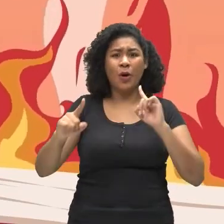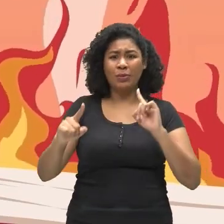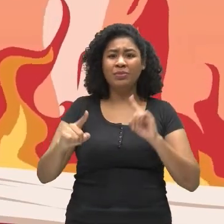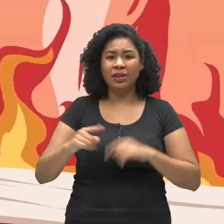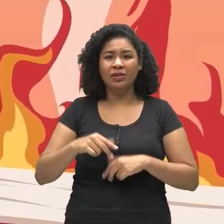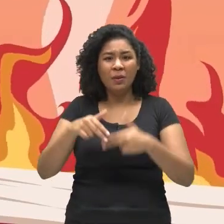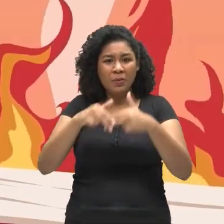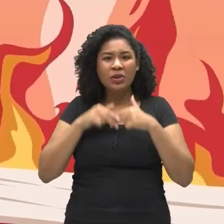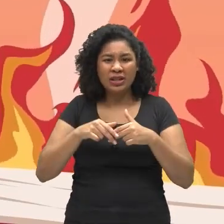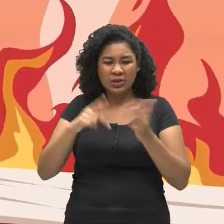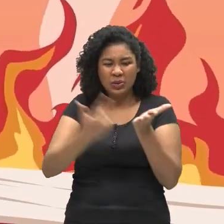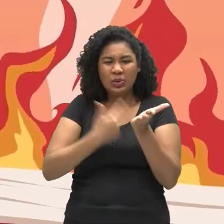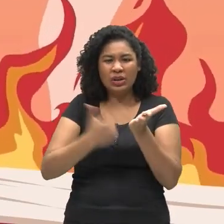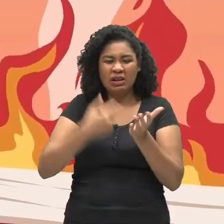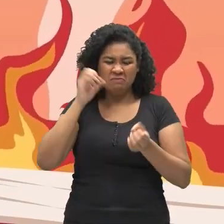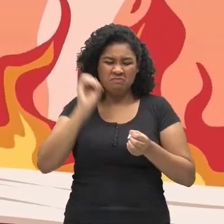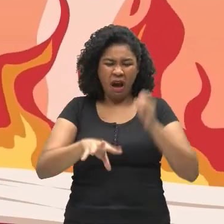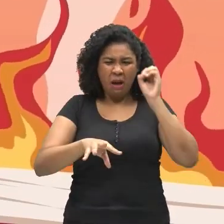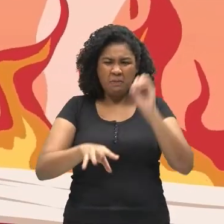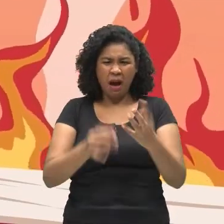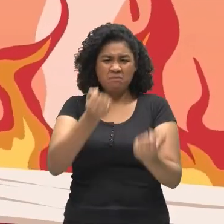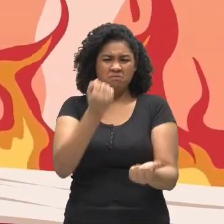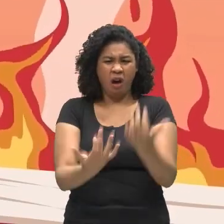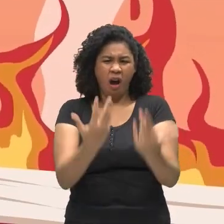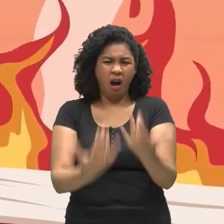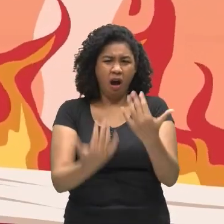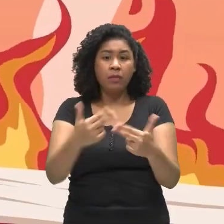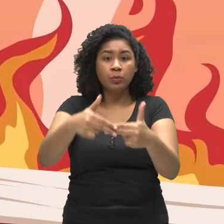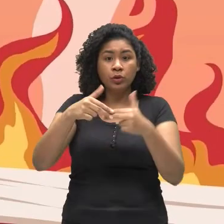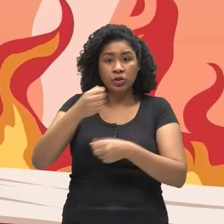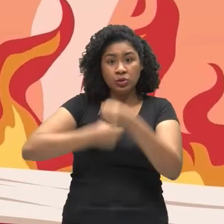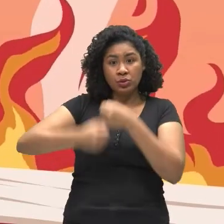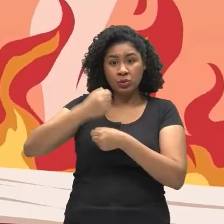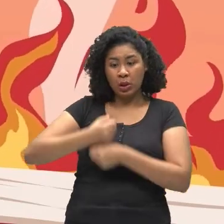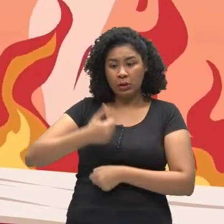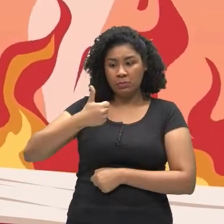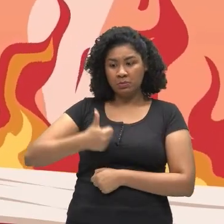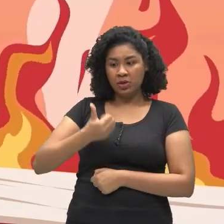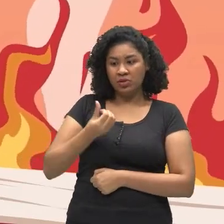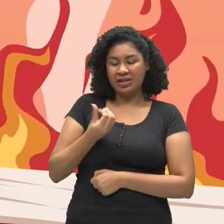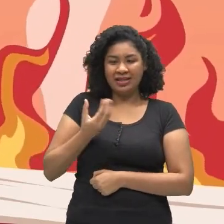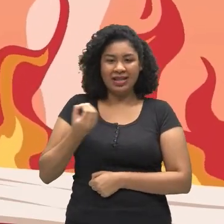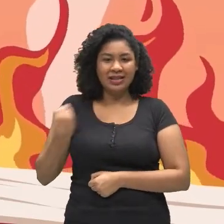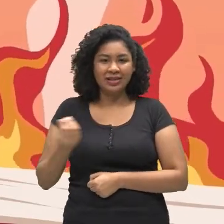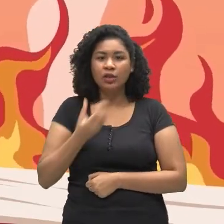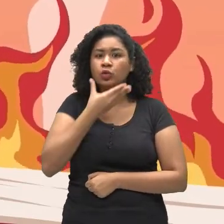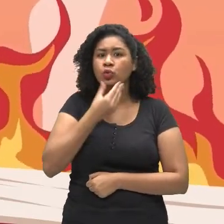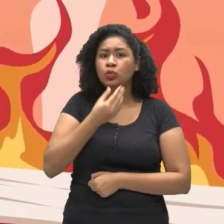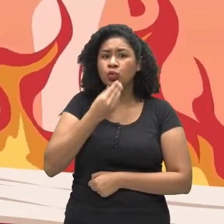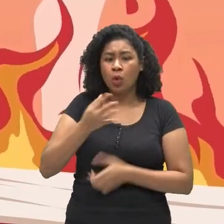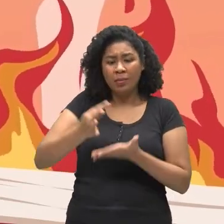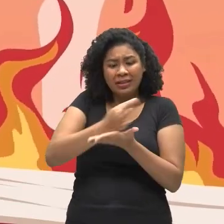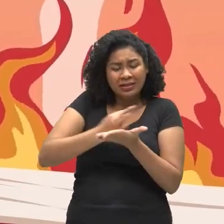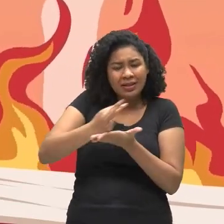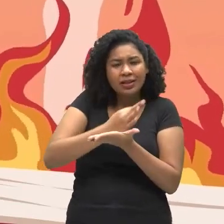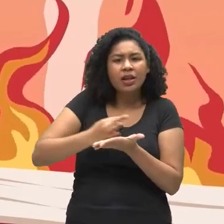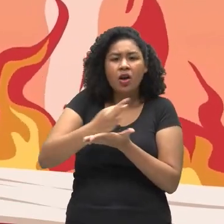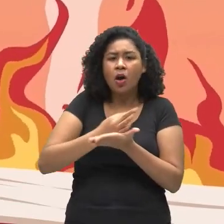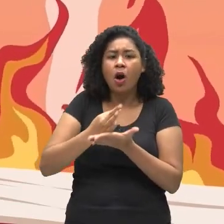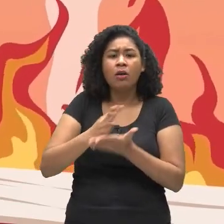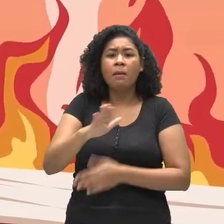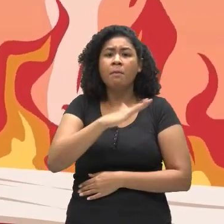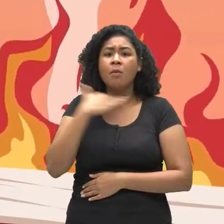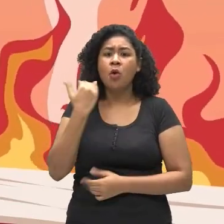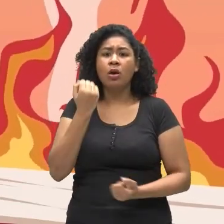Inclusive, no ano de 1600, Giordano Bruno, que era um teólogo, foi condenado à morte na fogueira.